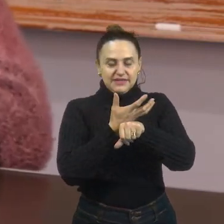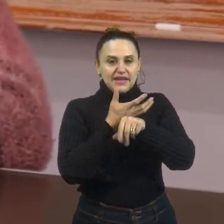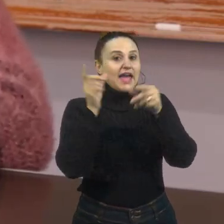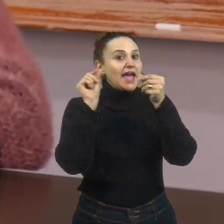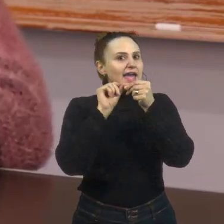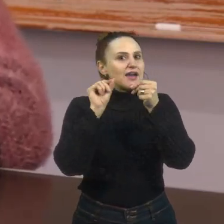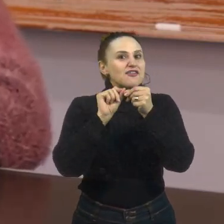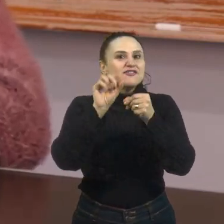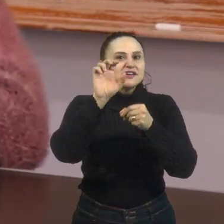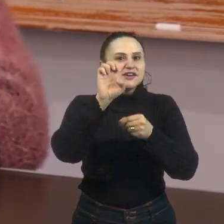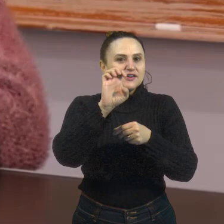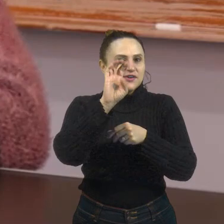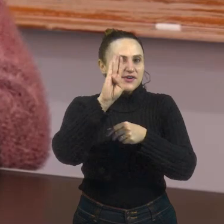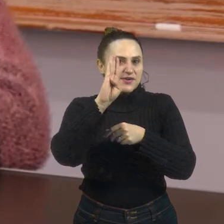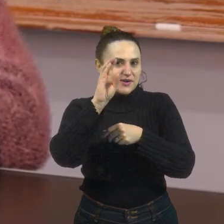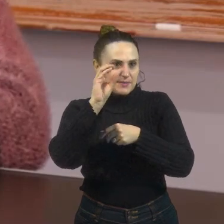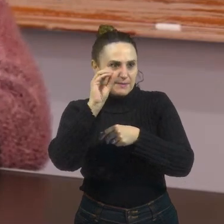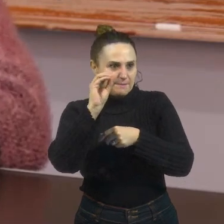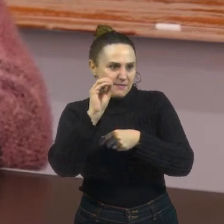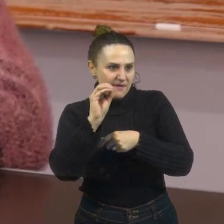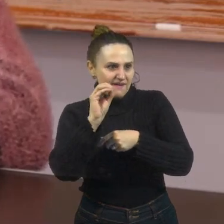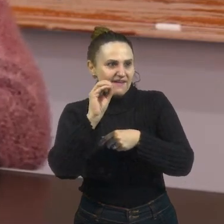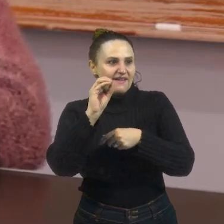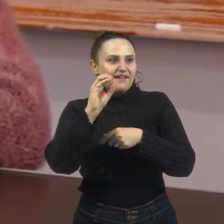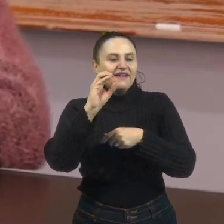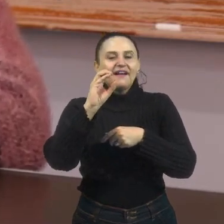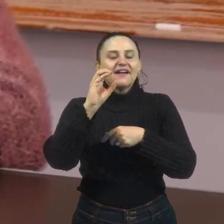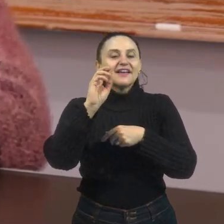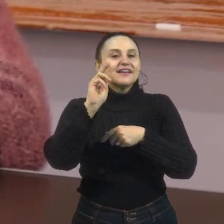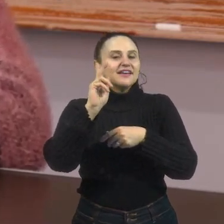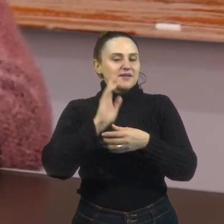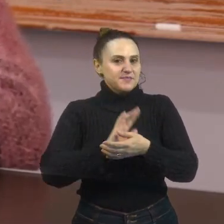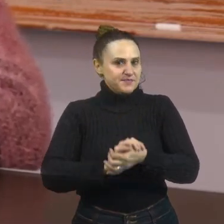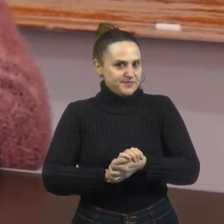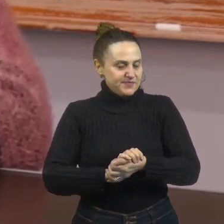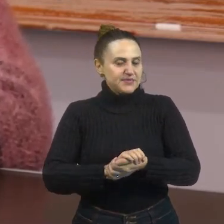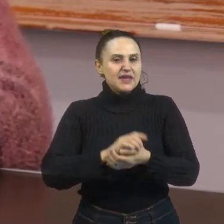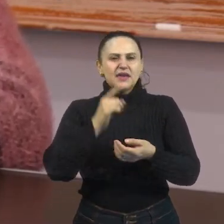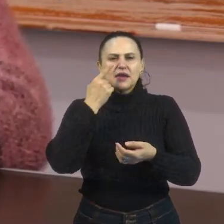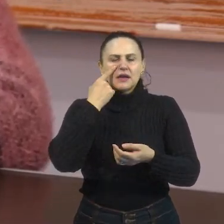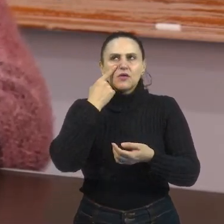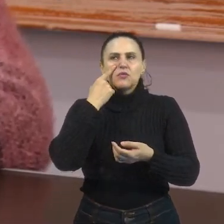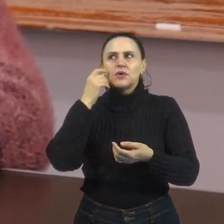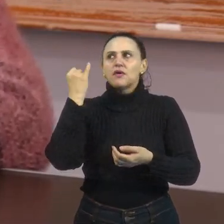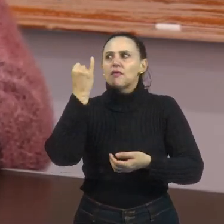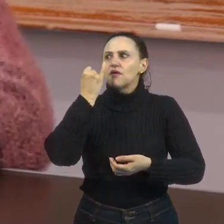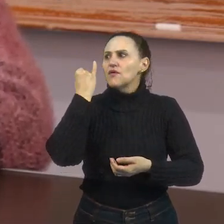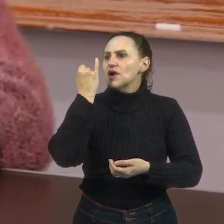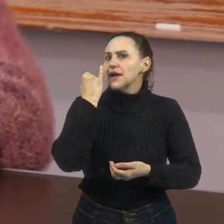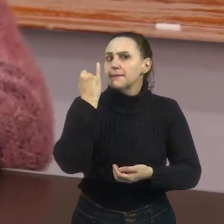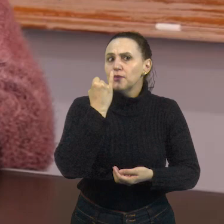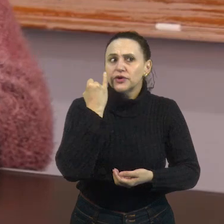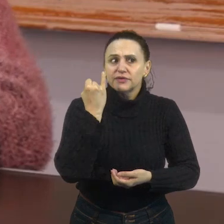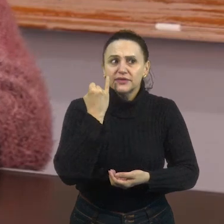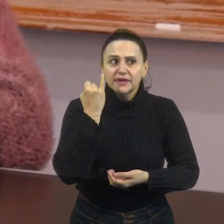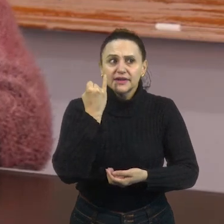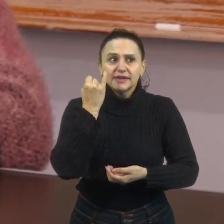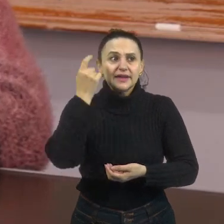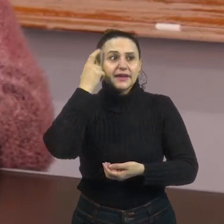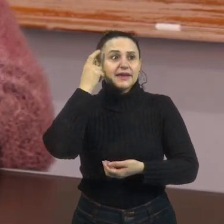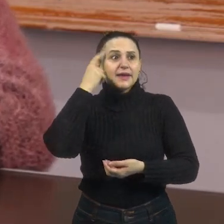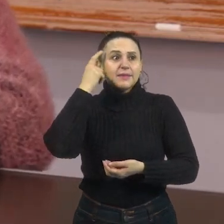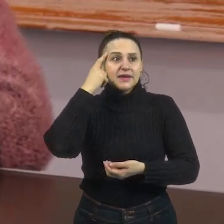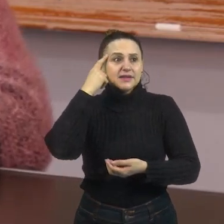produzi um e-book, né? Acho que é bem interessante frisar para vocês o quanto a formação de vocês é pensada com